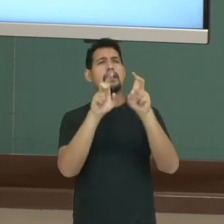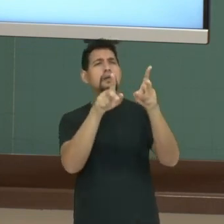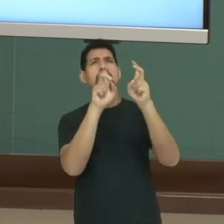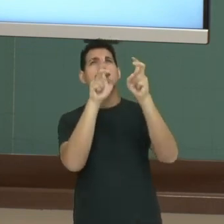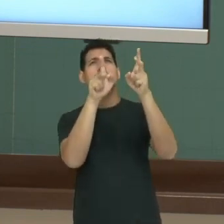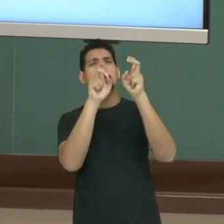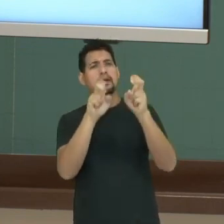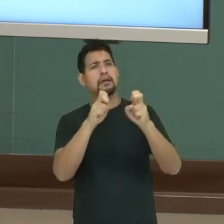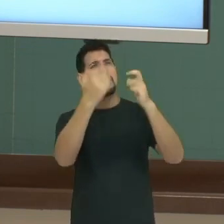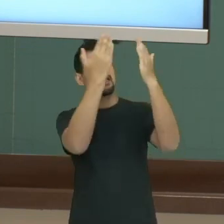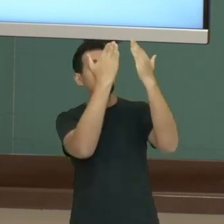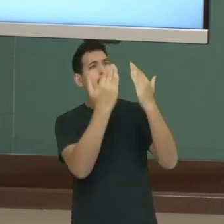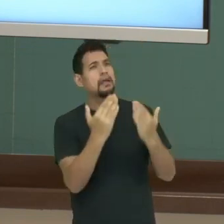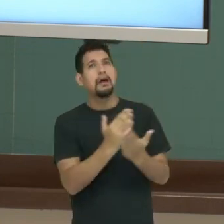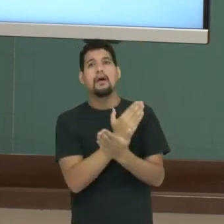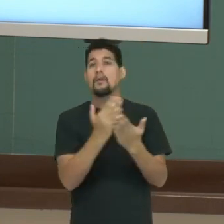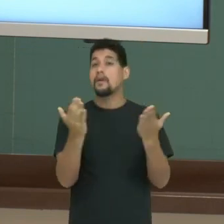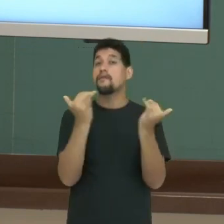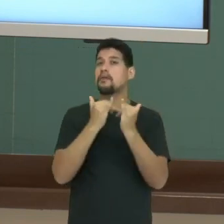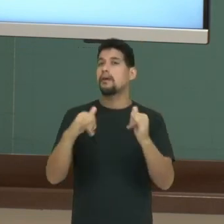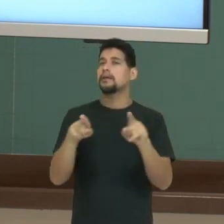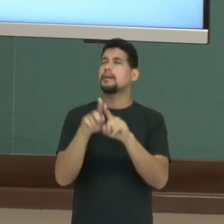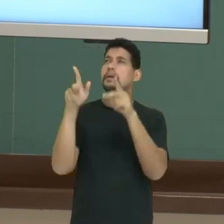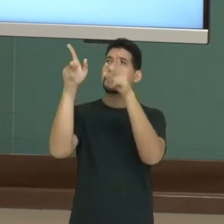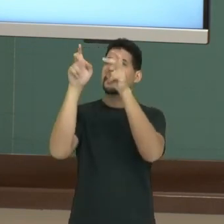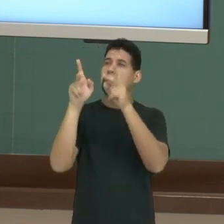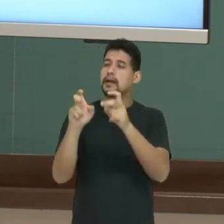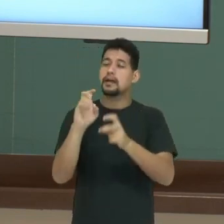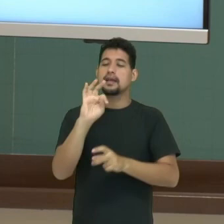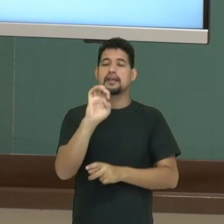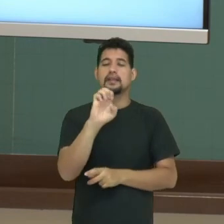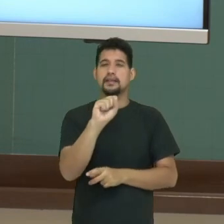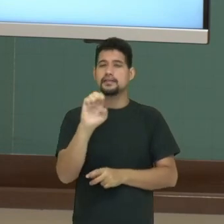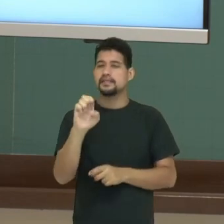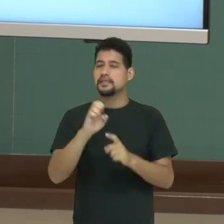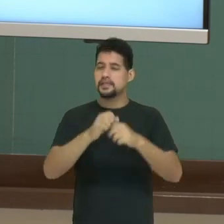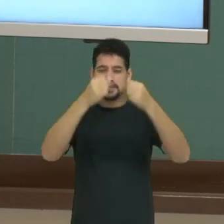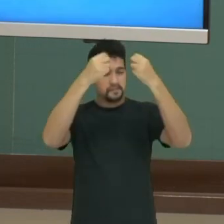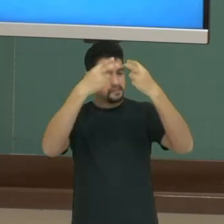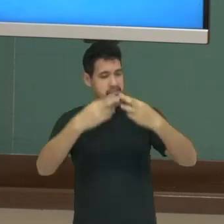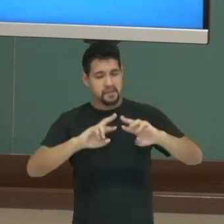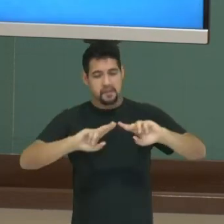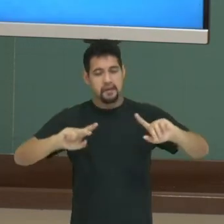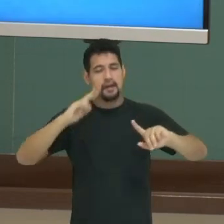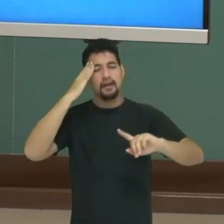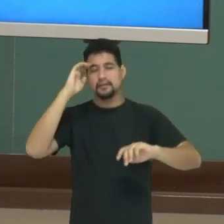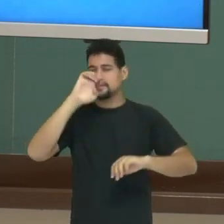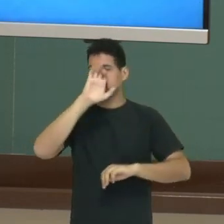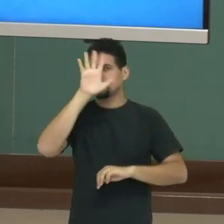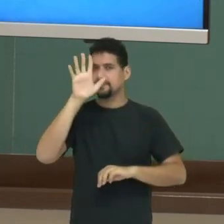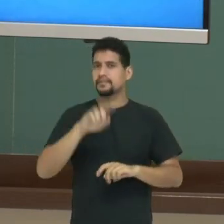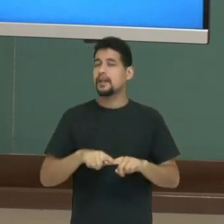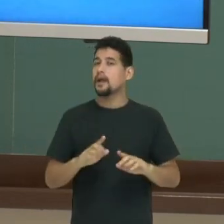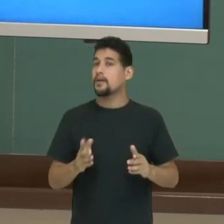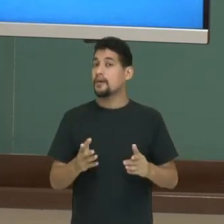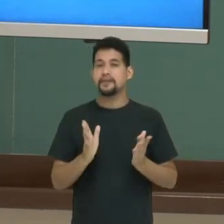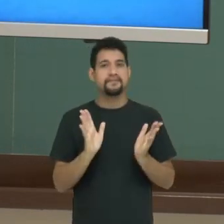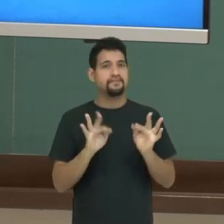e analisamos informações, identificamos tese e argumentos. Agora sim,